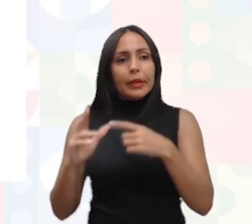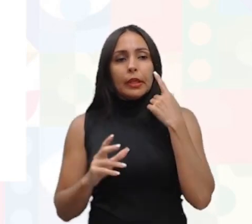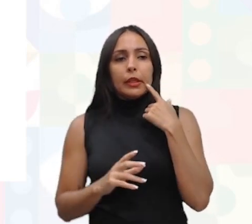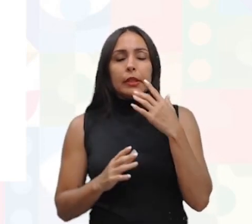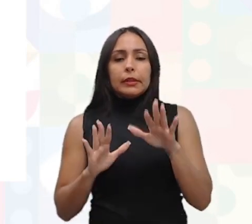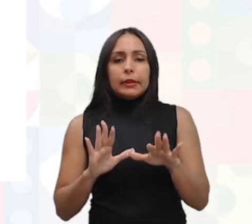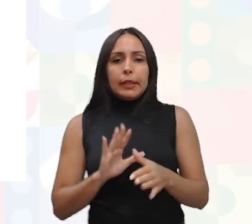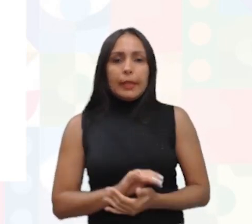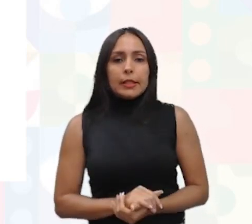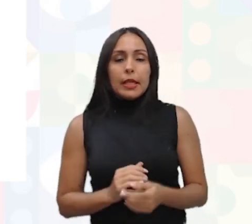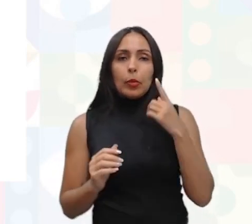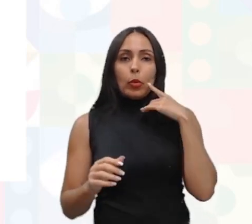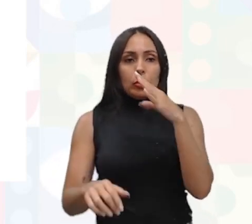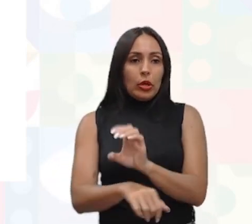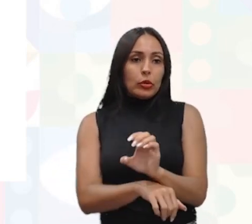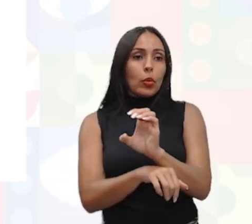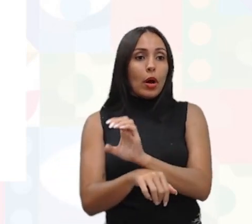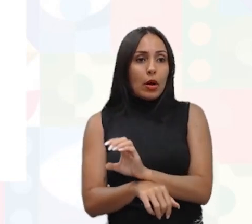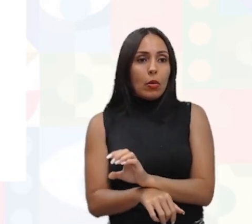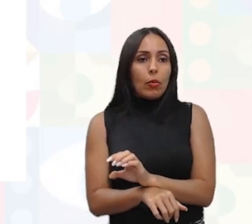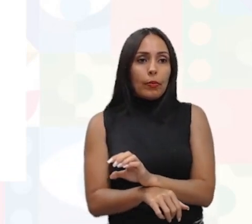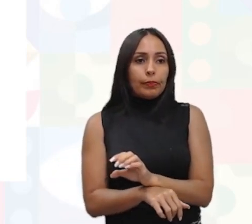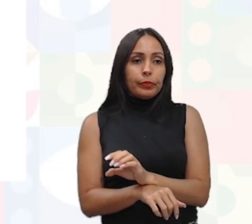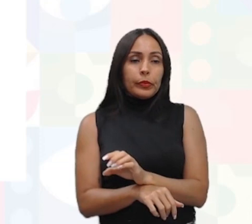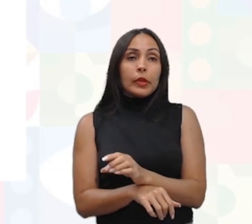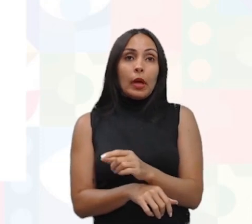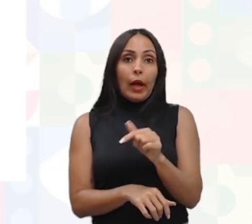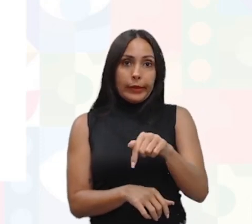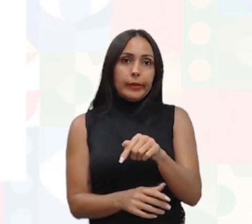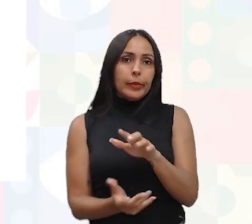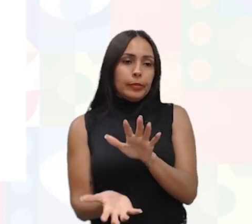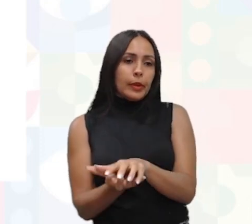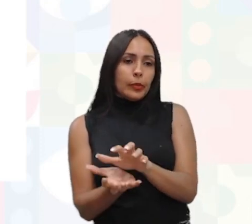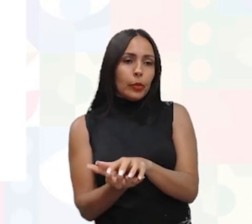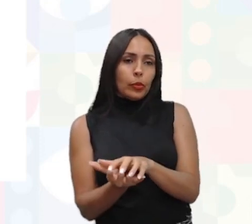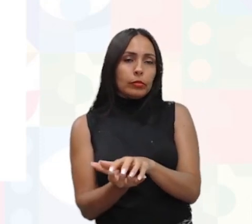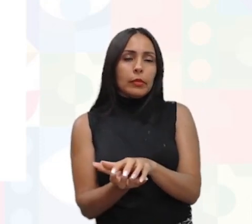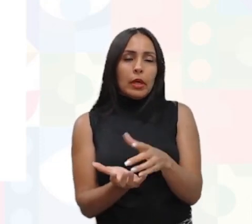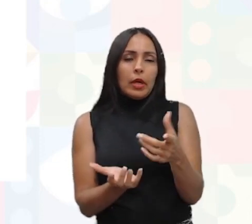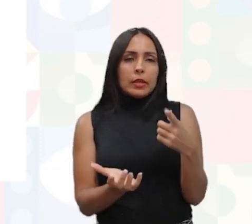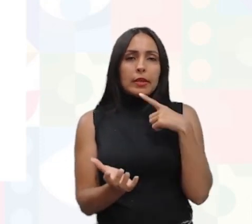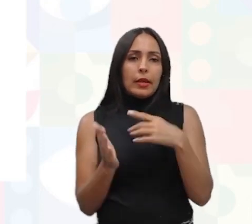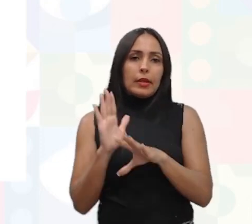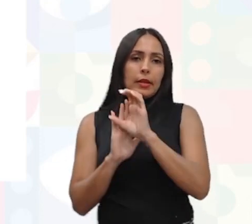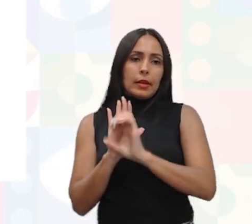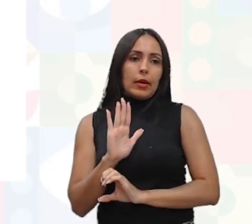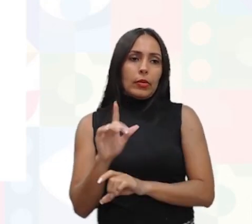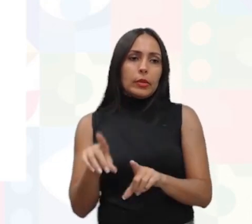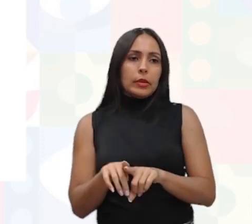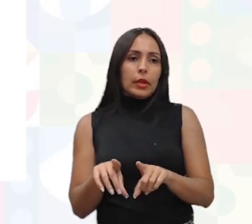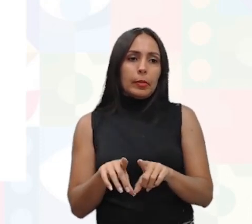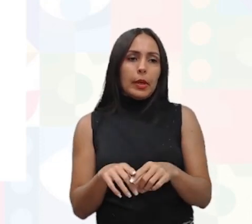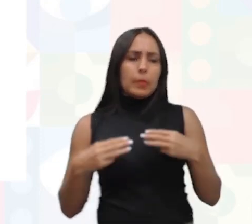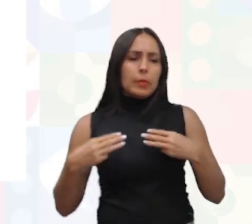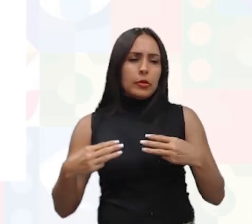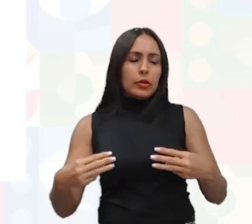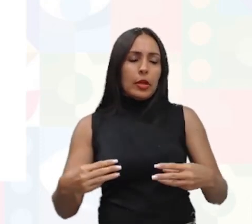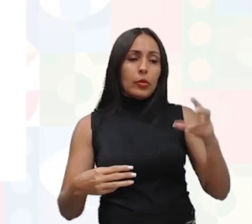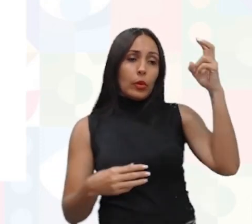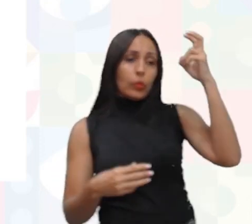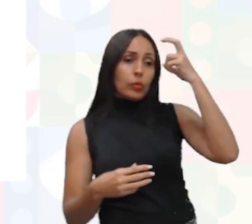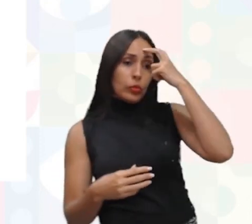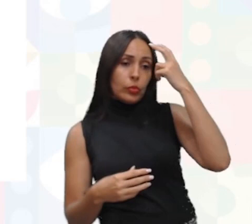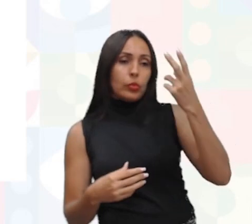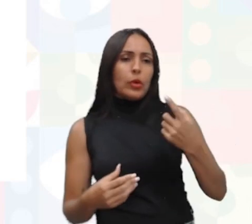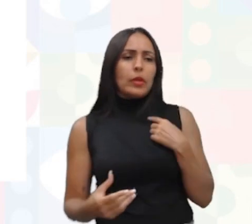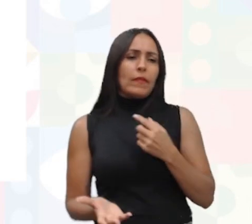governo estadual, quando a gente cita aqui, por exemplo, no estado do Pernambuco, você tem editais também do Ministério da Cultura e